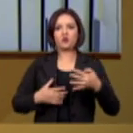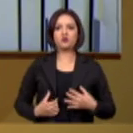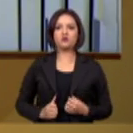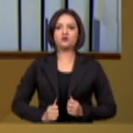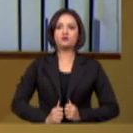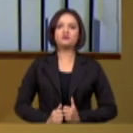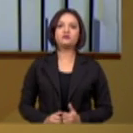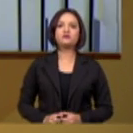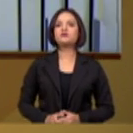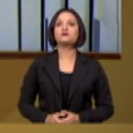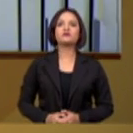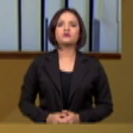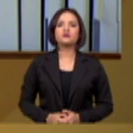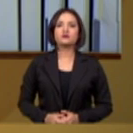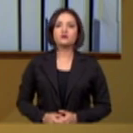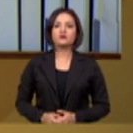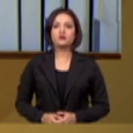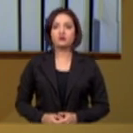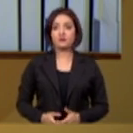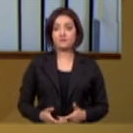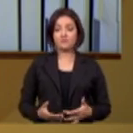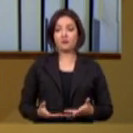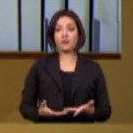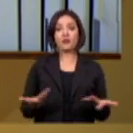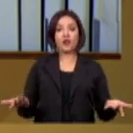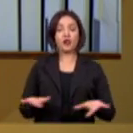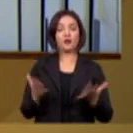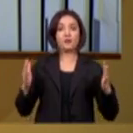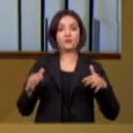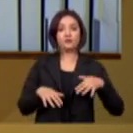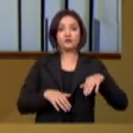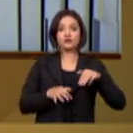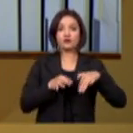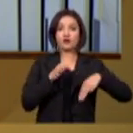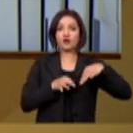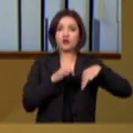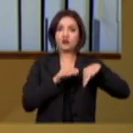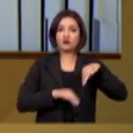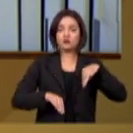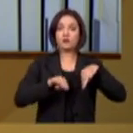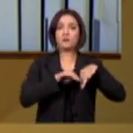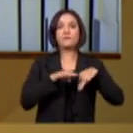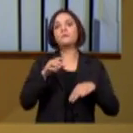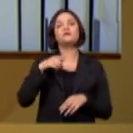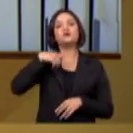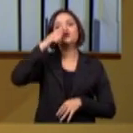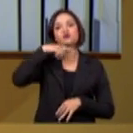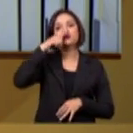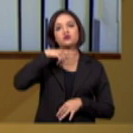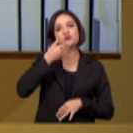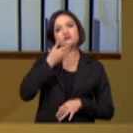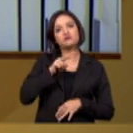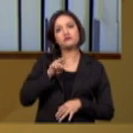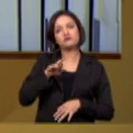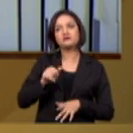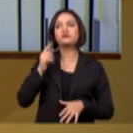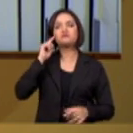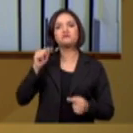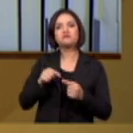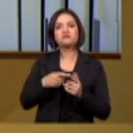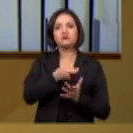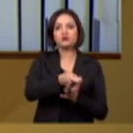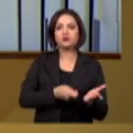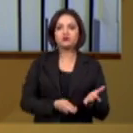gilmar mendes que pedir a vista acompanha o relator como voto ministro celso de mello